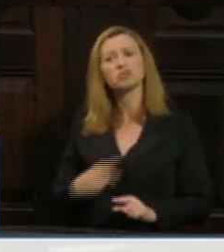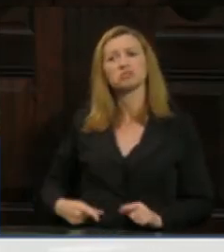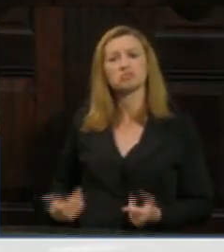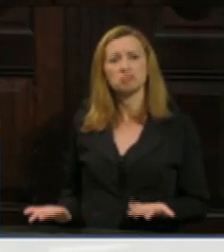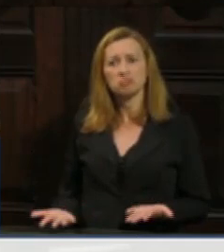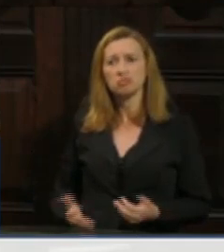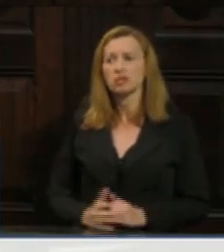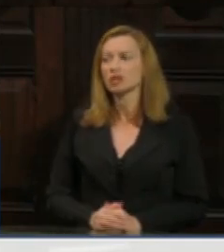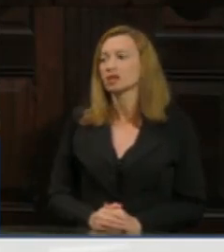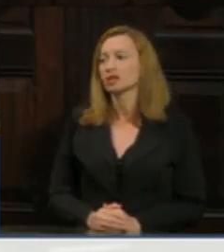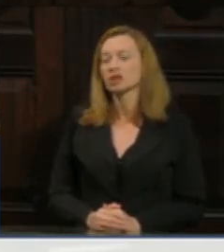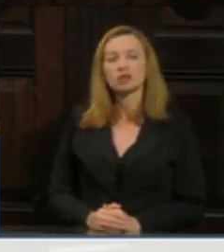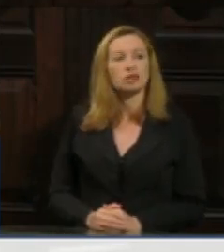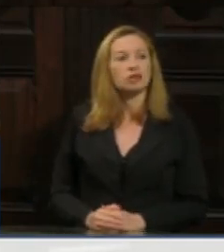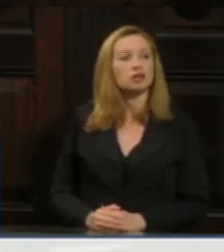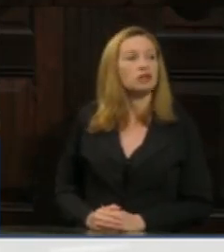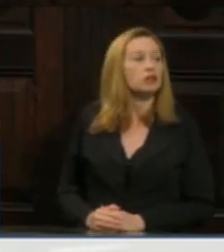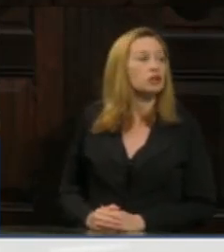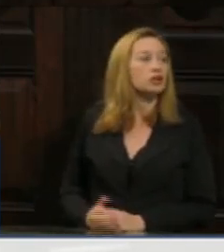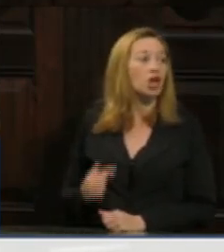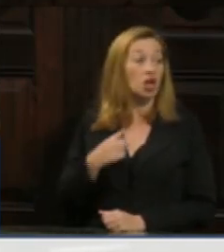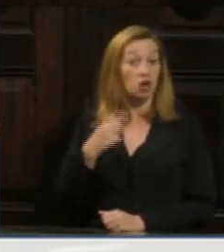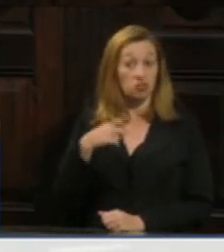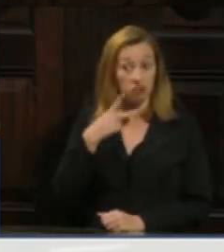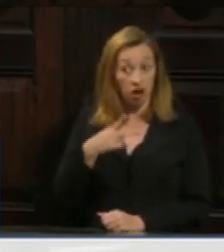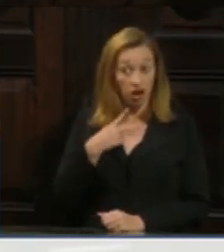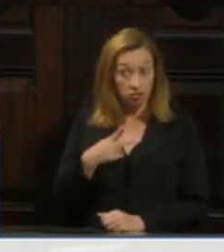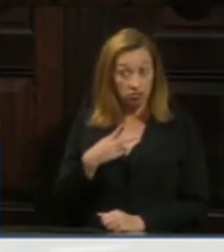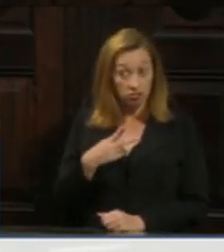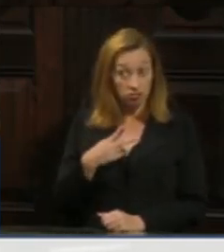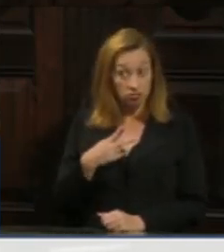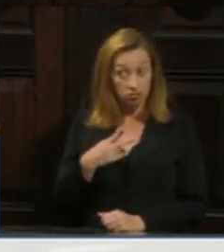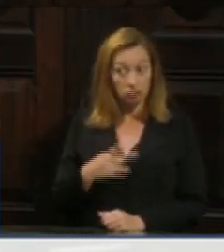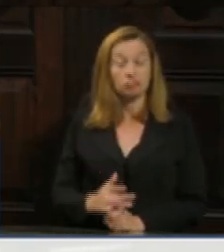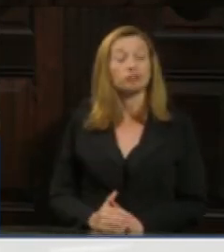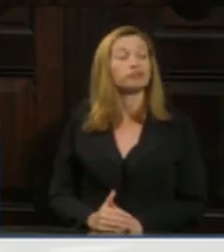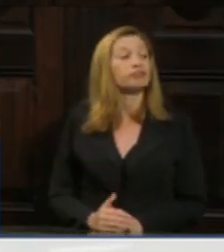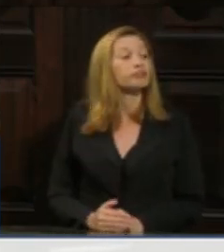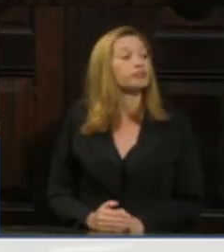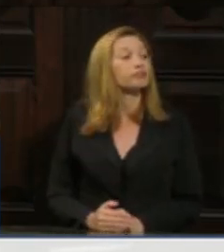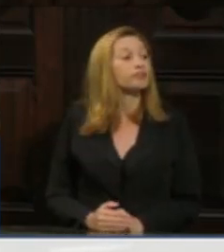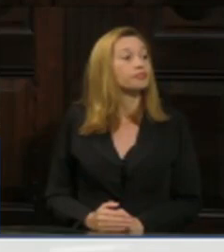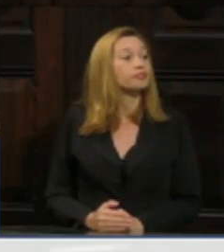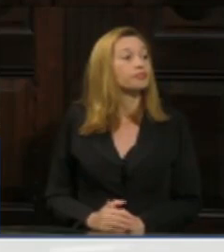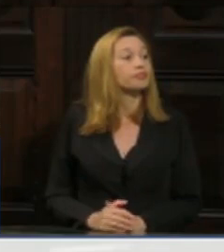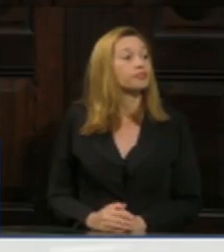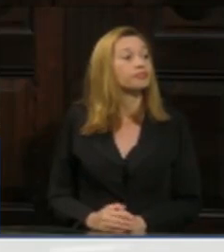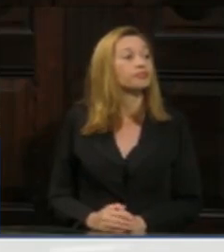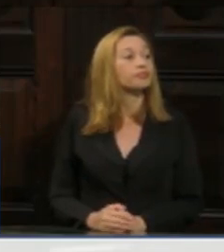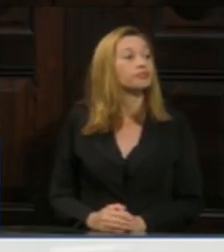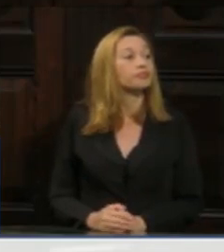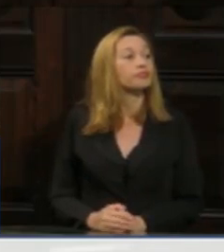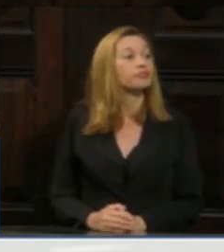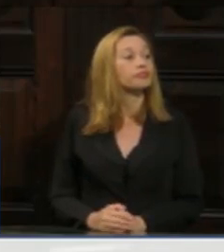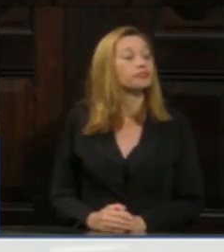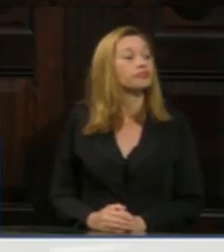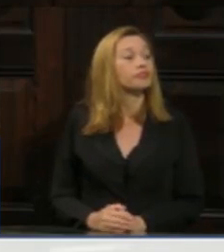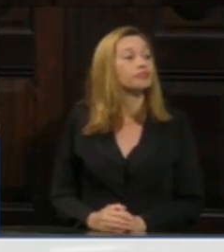procurassem conhecer os 30 artigos da Declaração Universal, mas que pudessem ver também